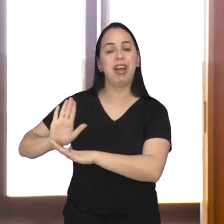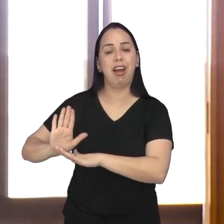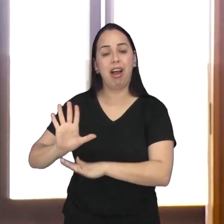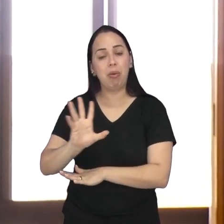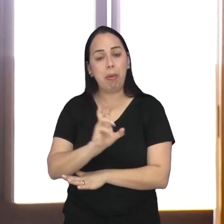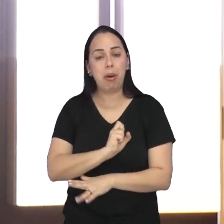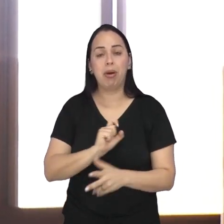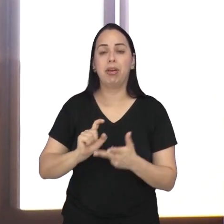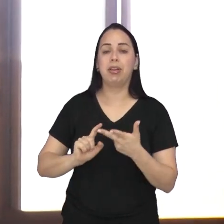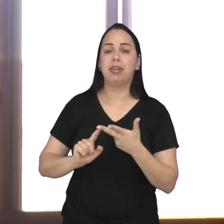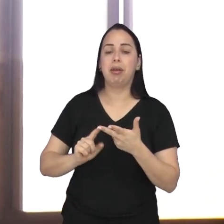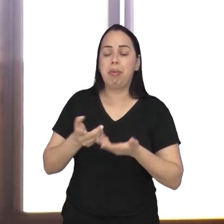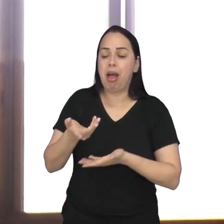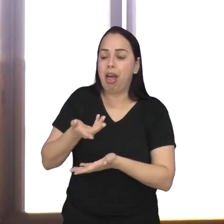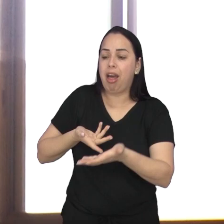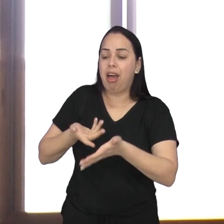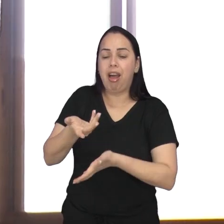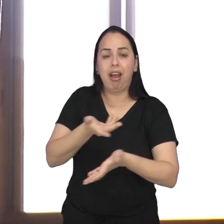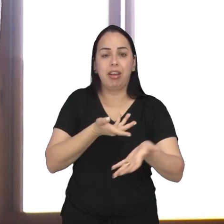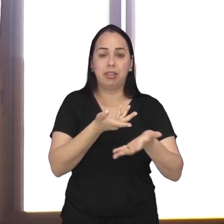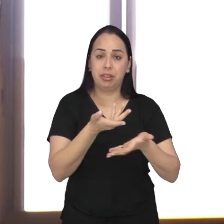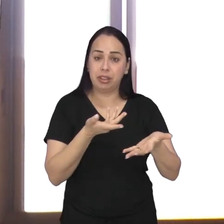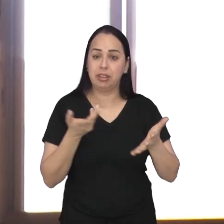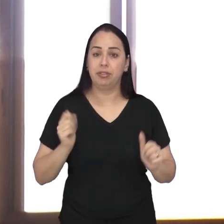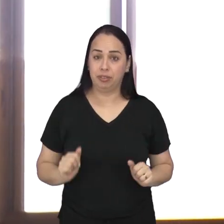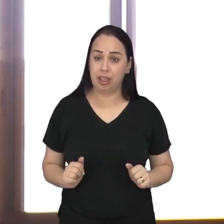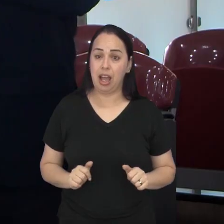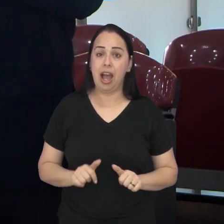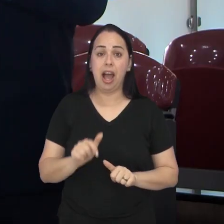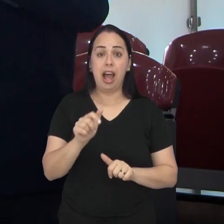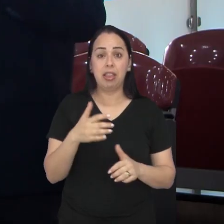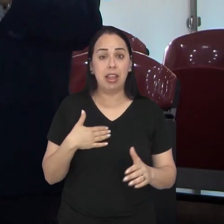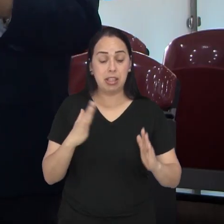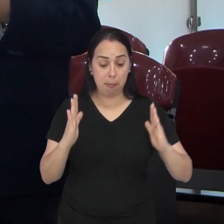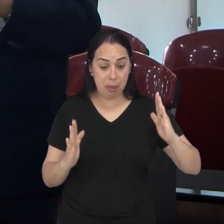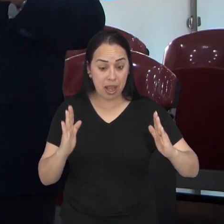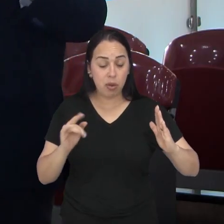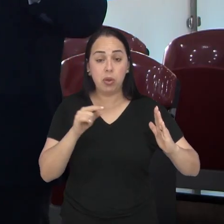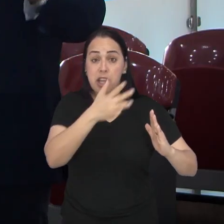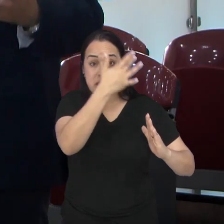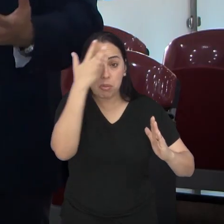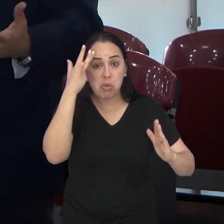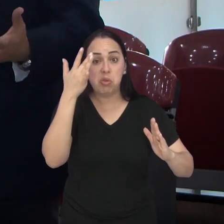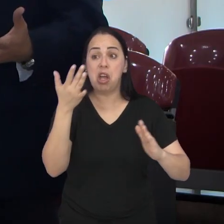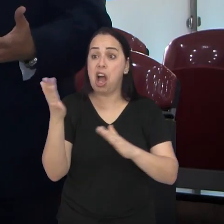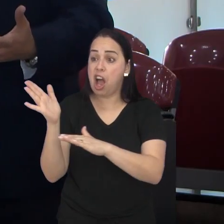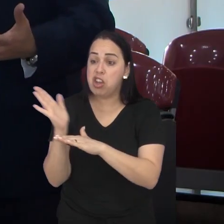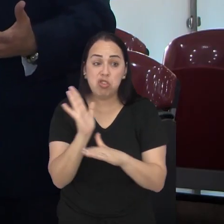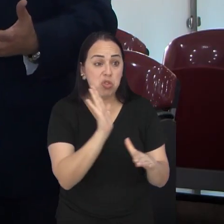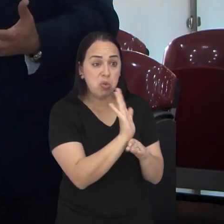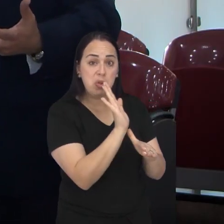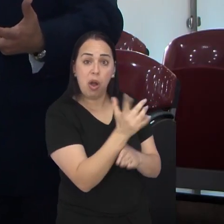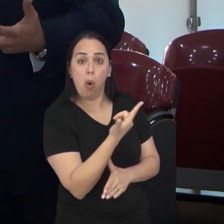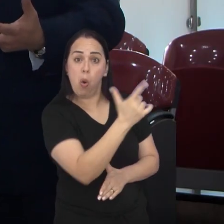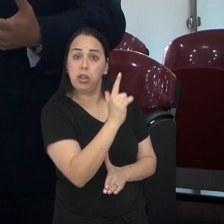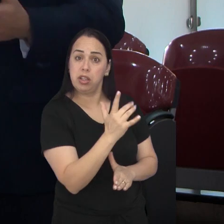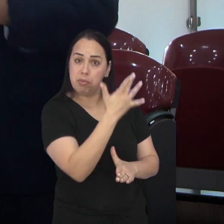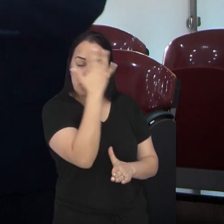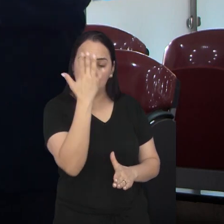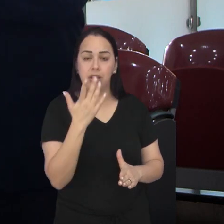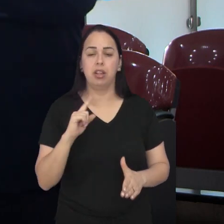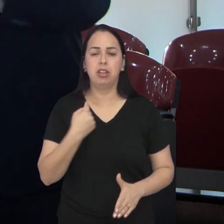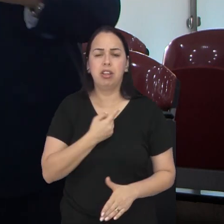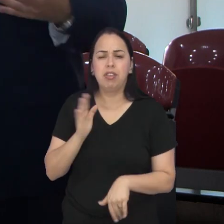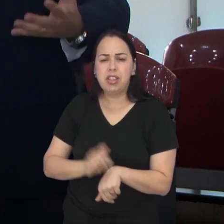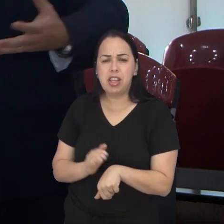fraternidade, para o amor, para a partilha. Tanto que muita gente ajuda muita gente nessa época, né? A gente